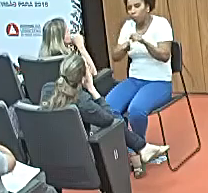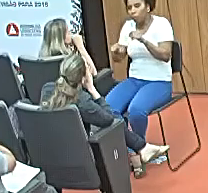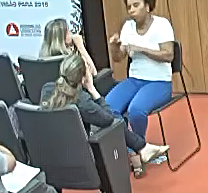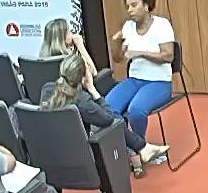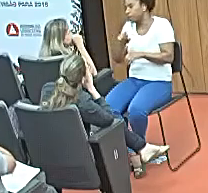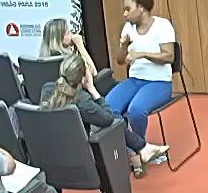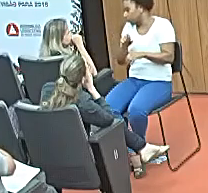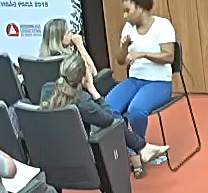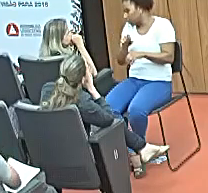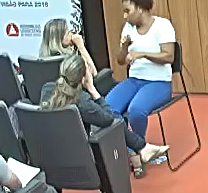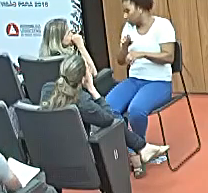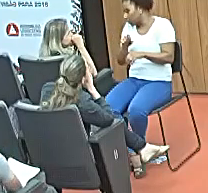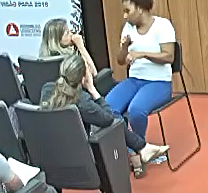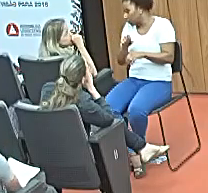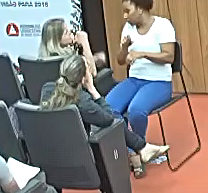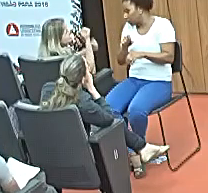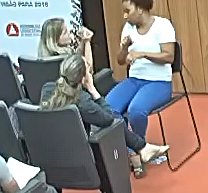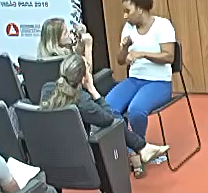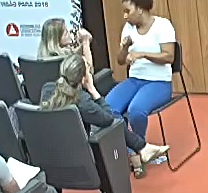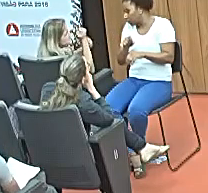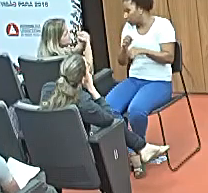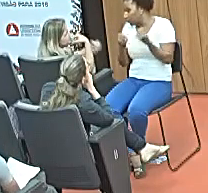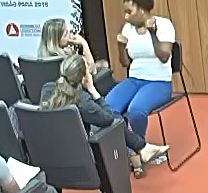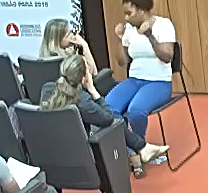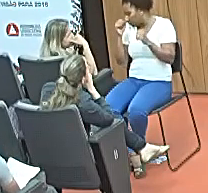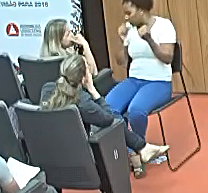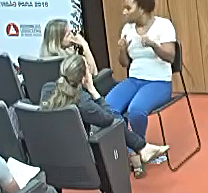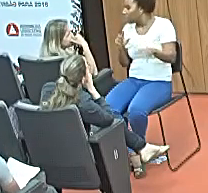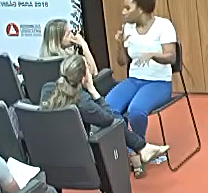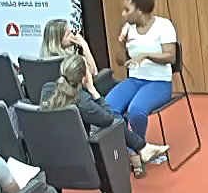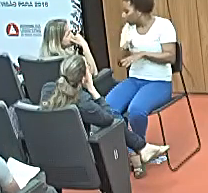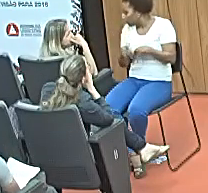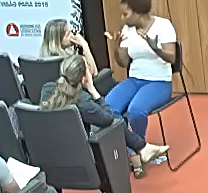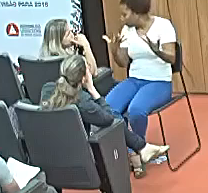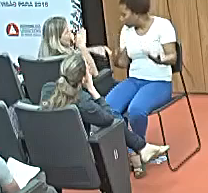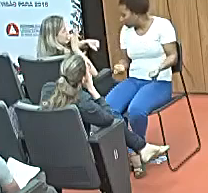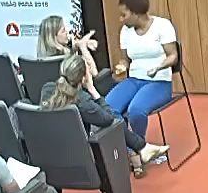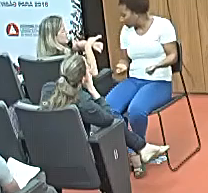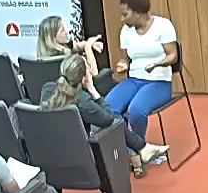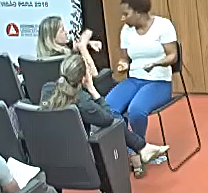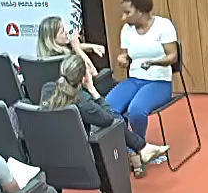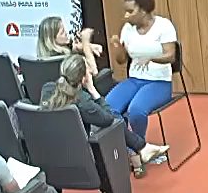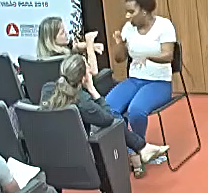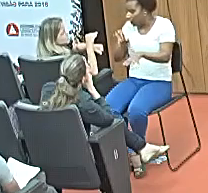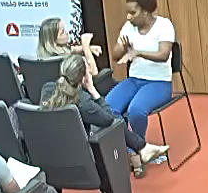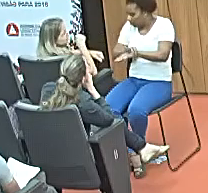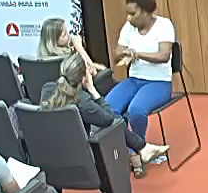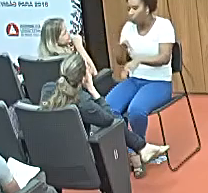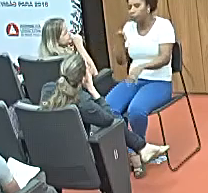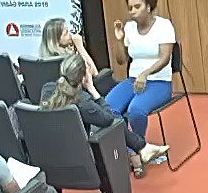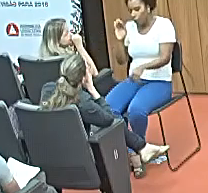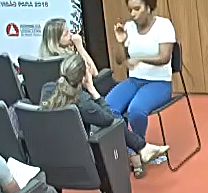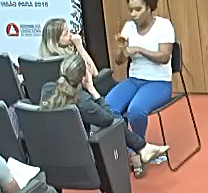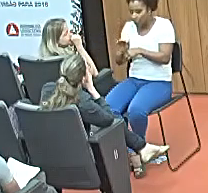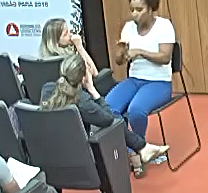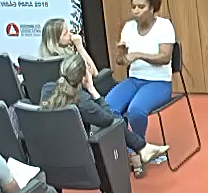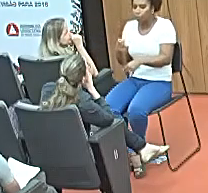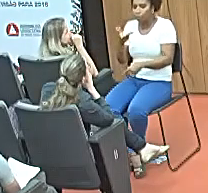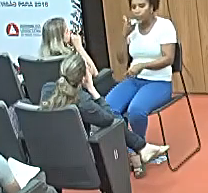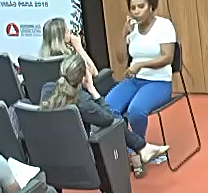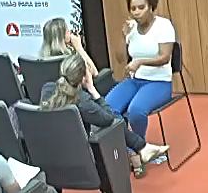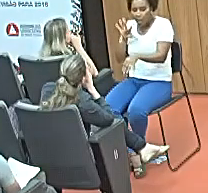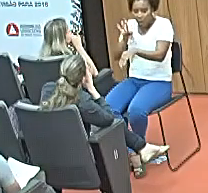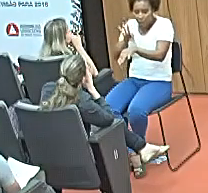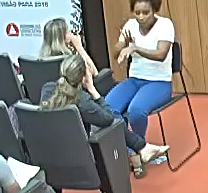acesso à habitação de interesse social garantir o aluguel social como modalidade de auxílio moradia temporário